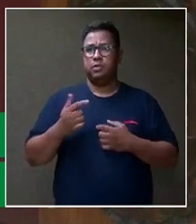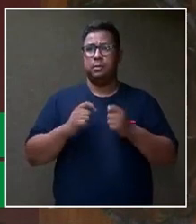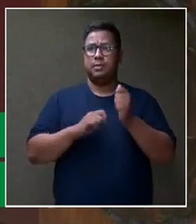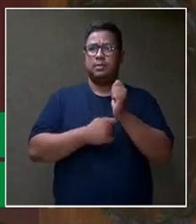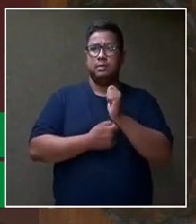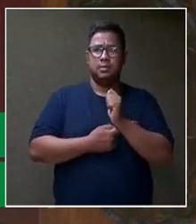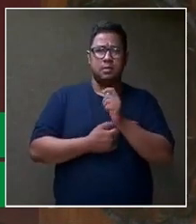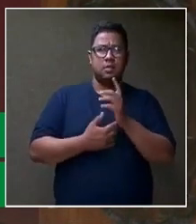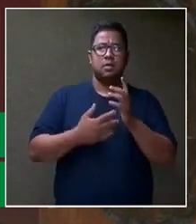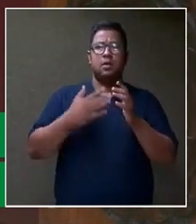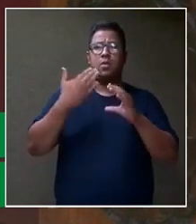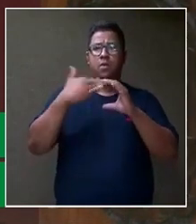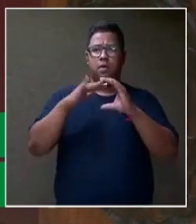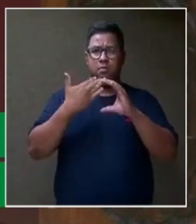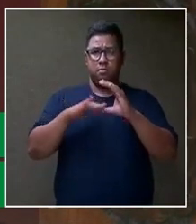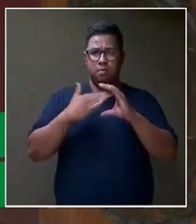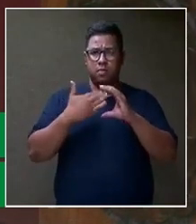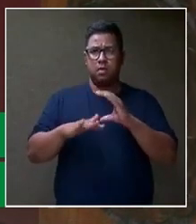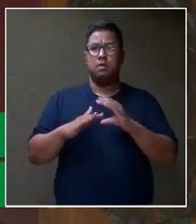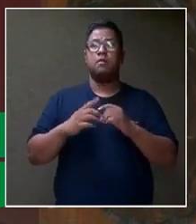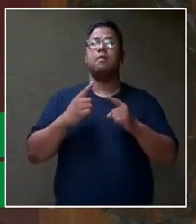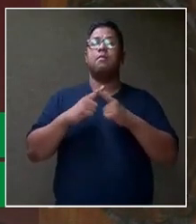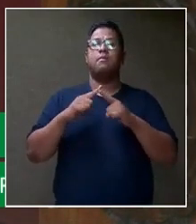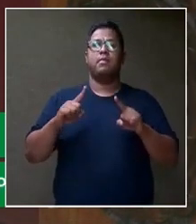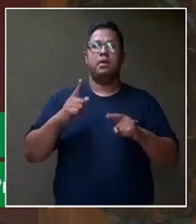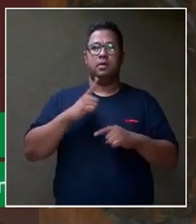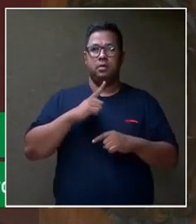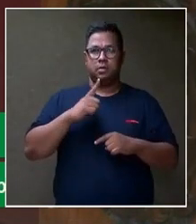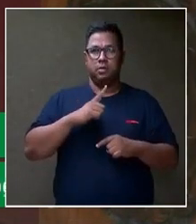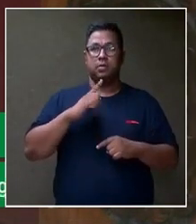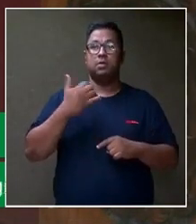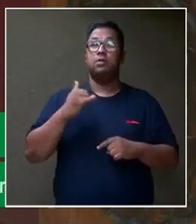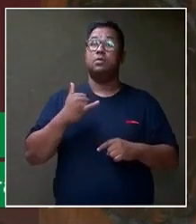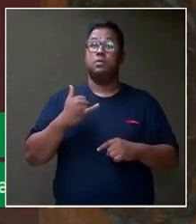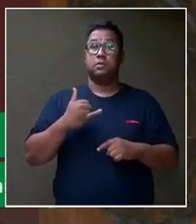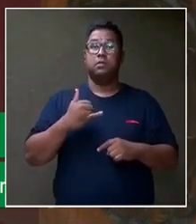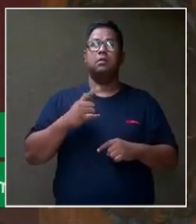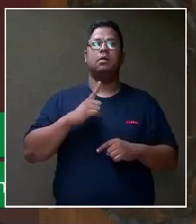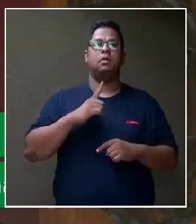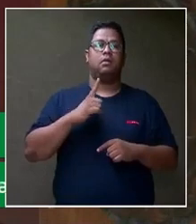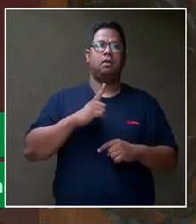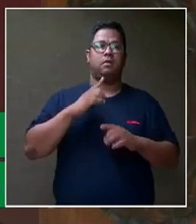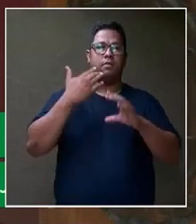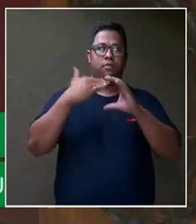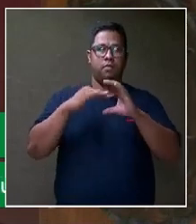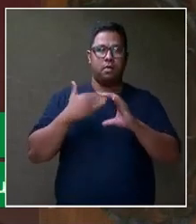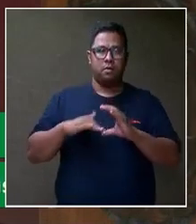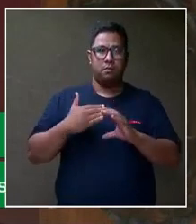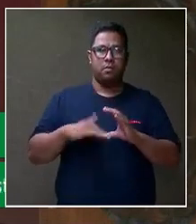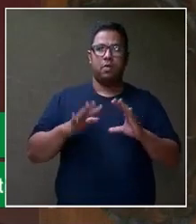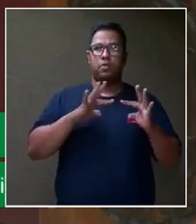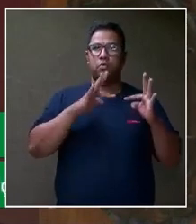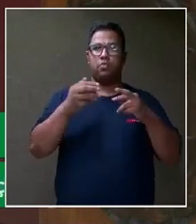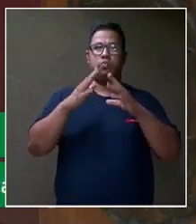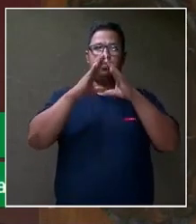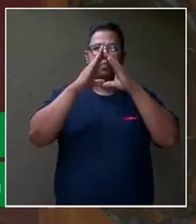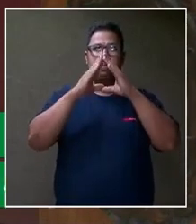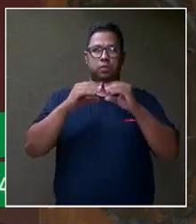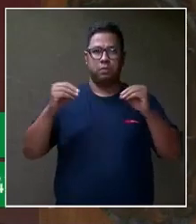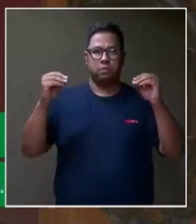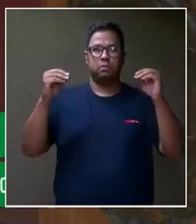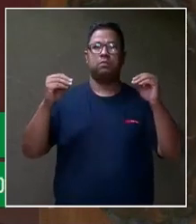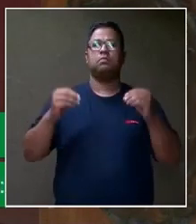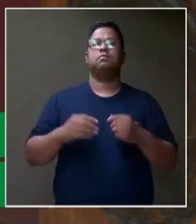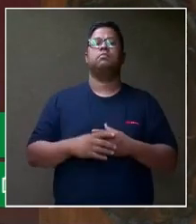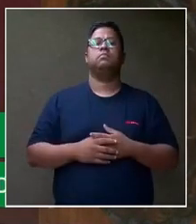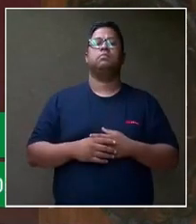não tinha acesso ao e-mail dela, mas tinha acesso ao celular que estava logado o e-mail. Ah. E tinha tudo sumido do celular. Clicava no